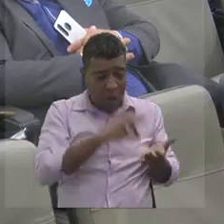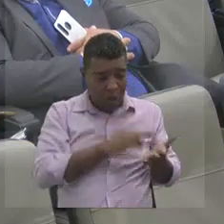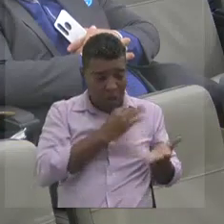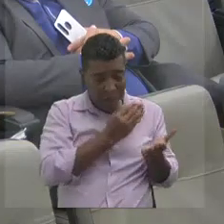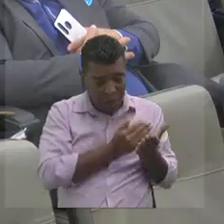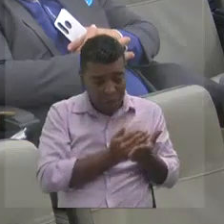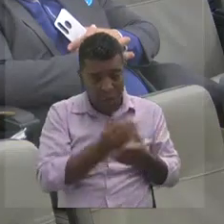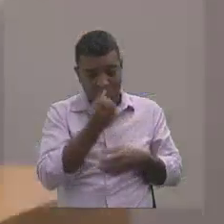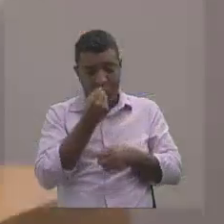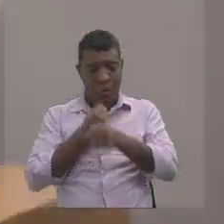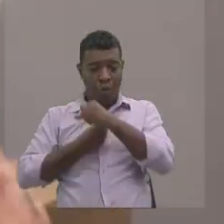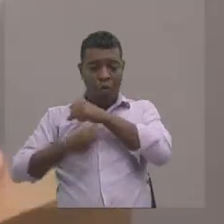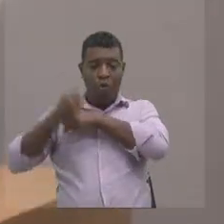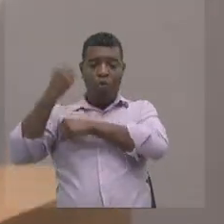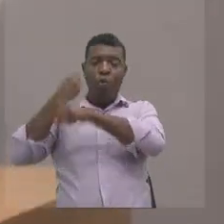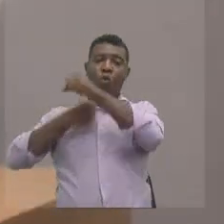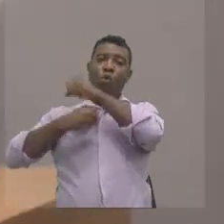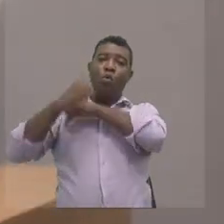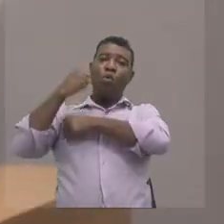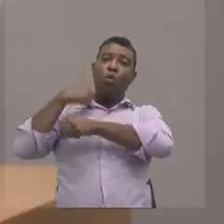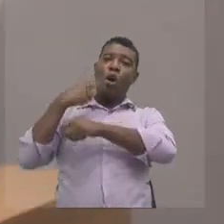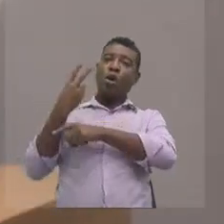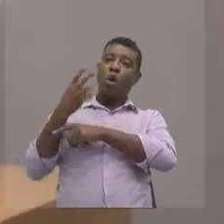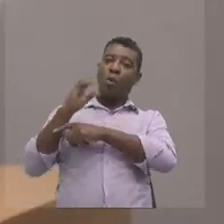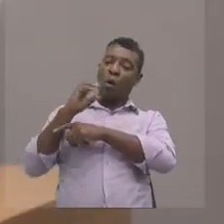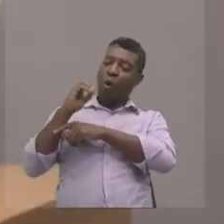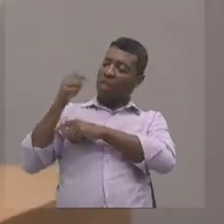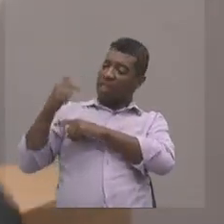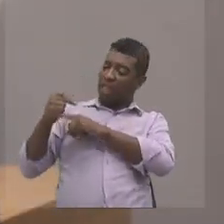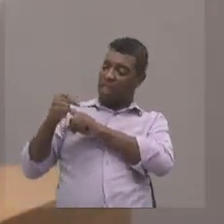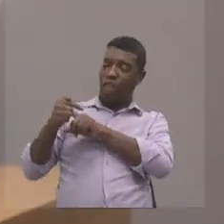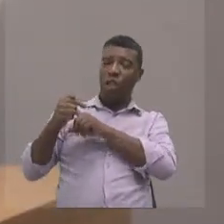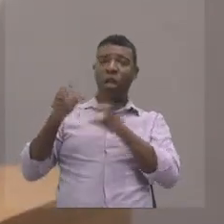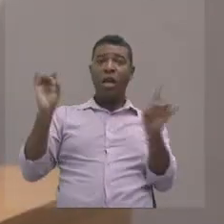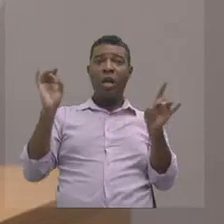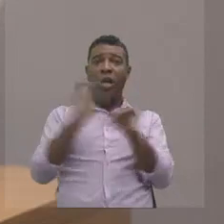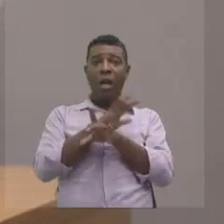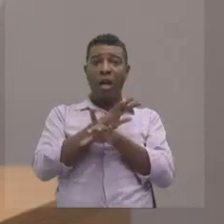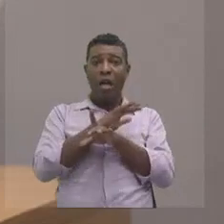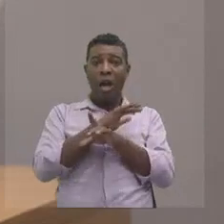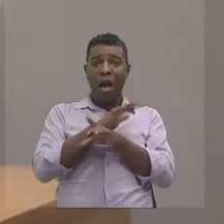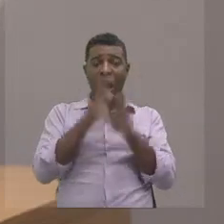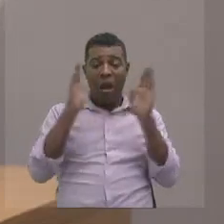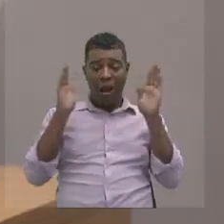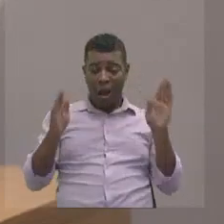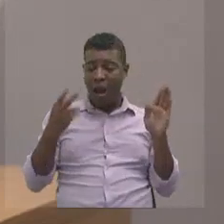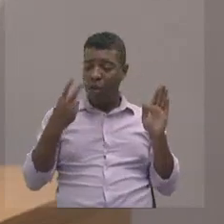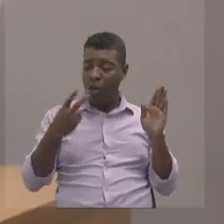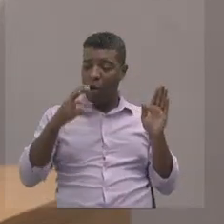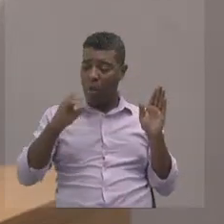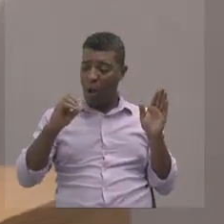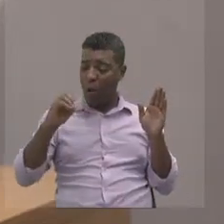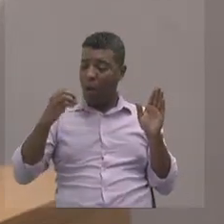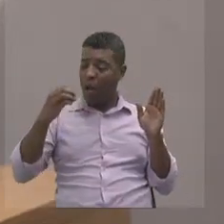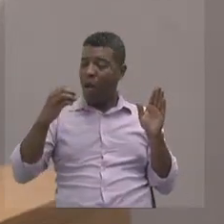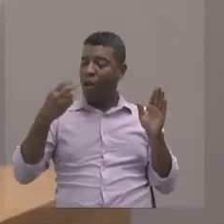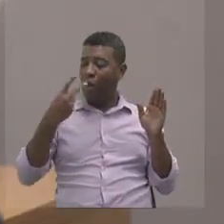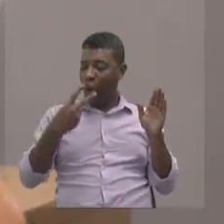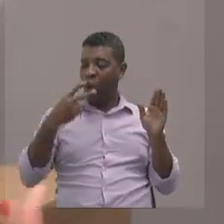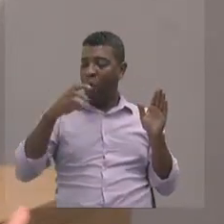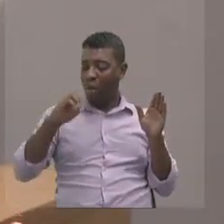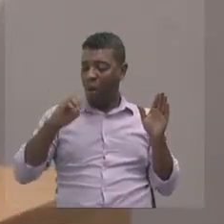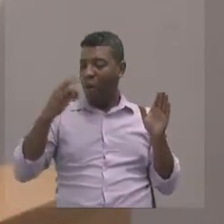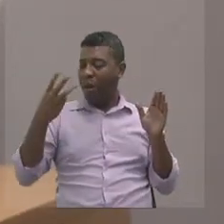2007 e que conclui só em 2038 Então até 2038 nós estamos